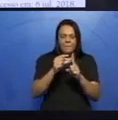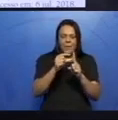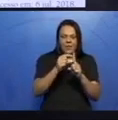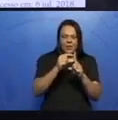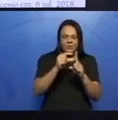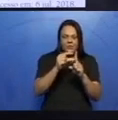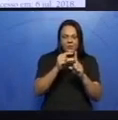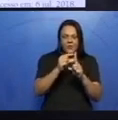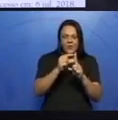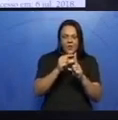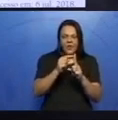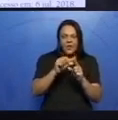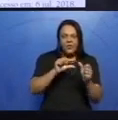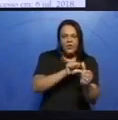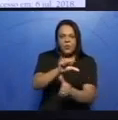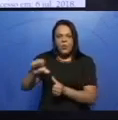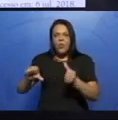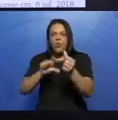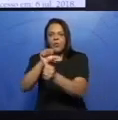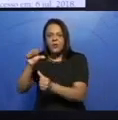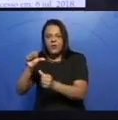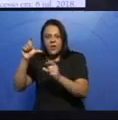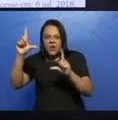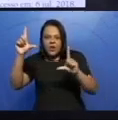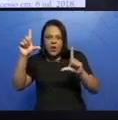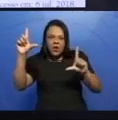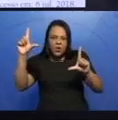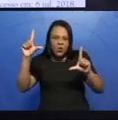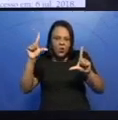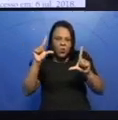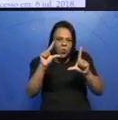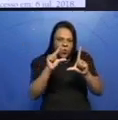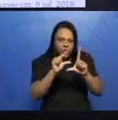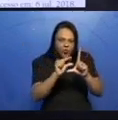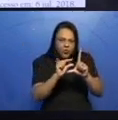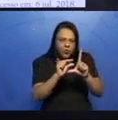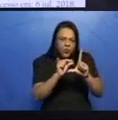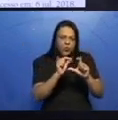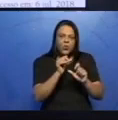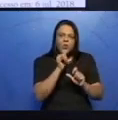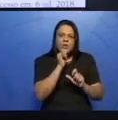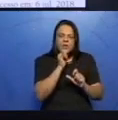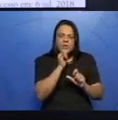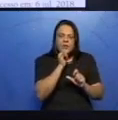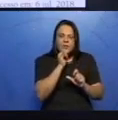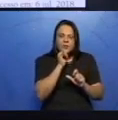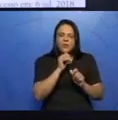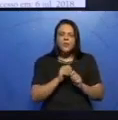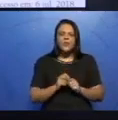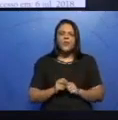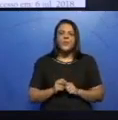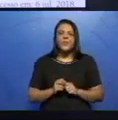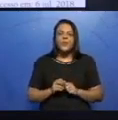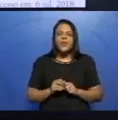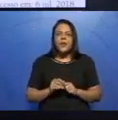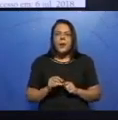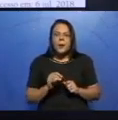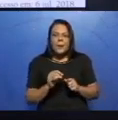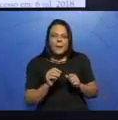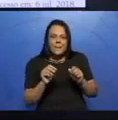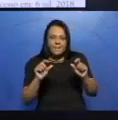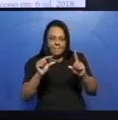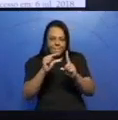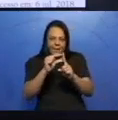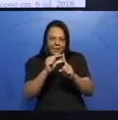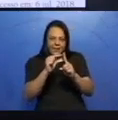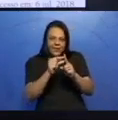normalidade, e nós abaixamos, nós a diminuímos. No enunciado a seguir, remedinho, ao invés de